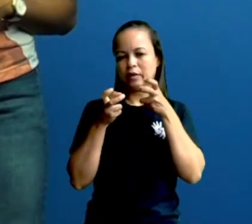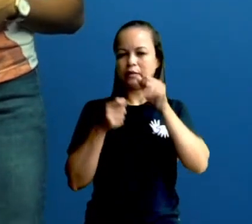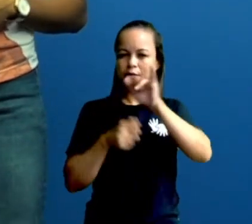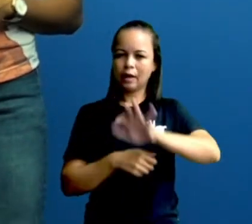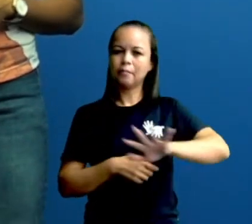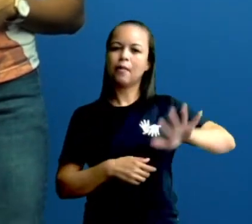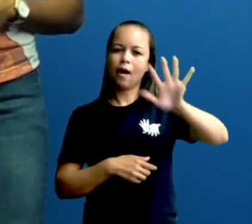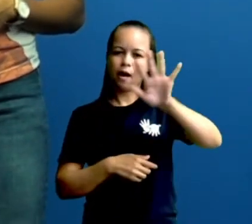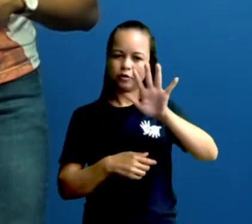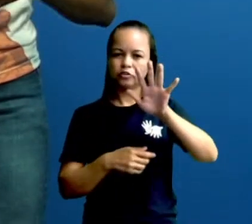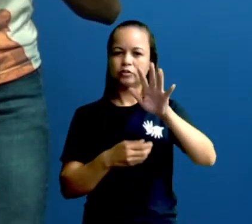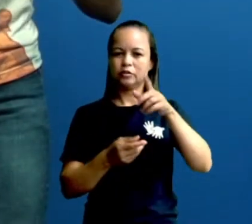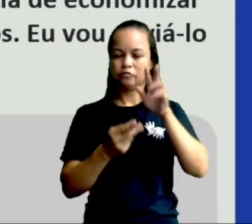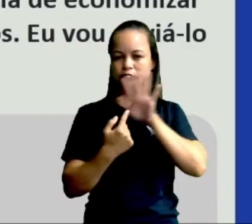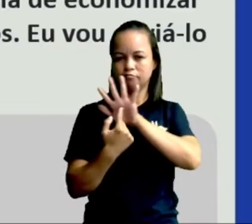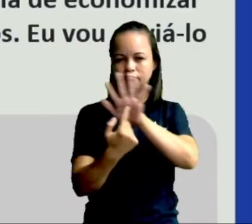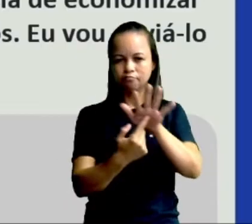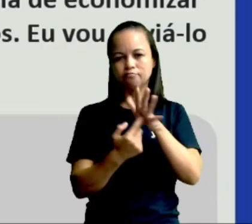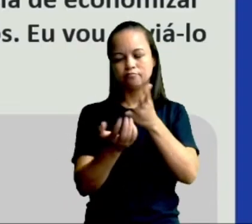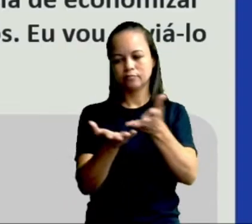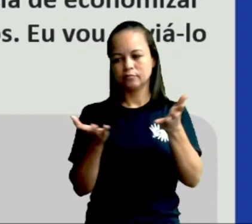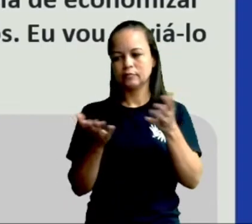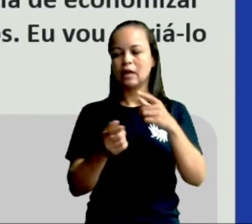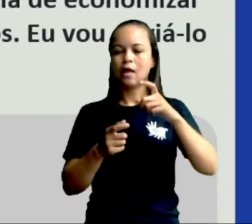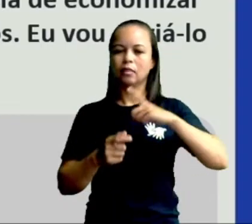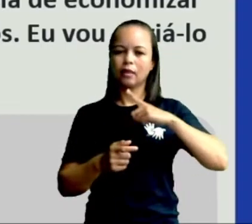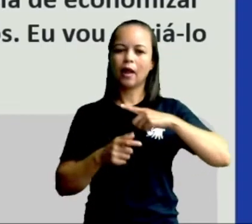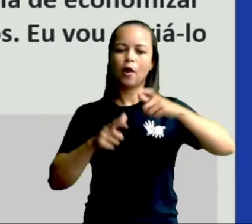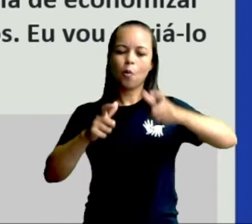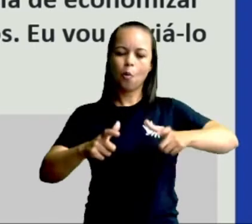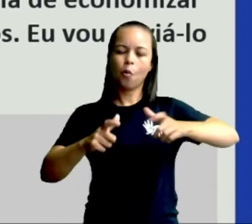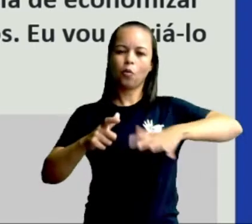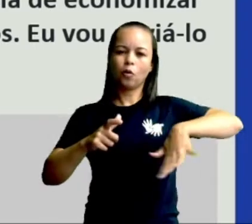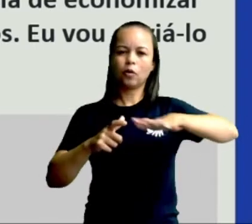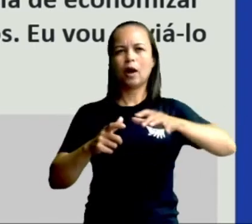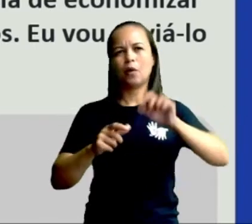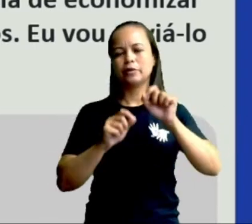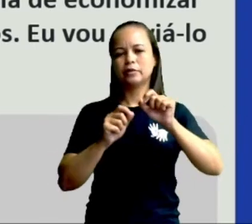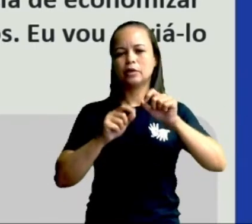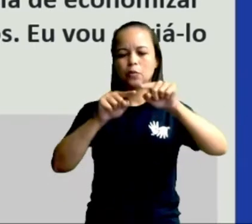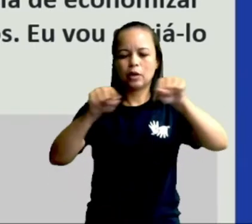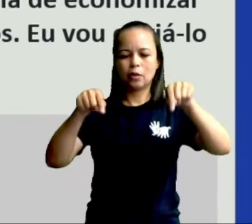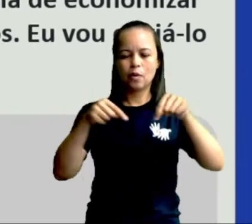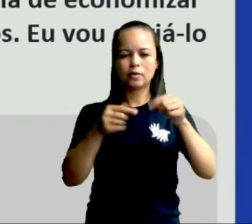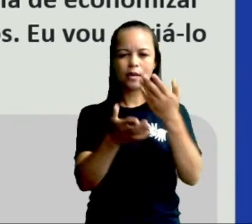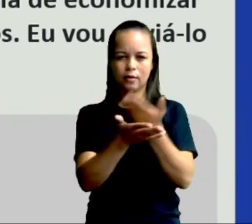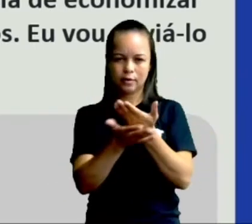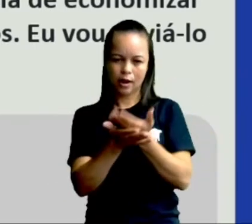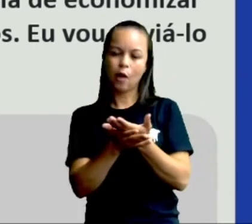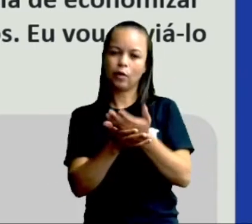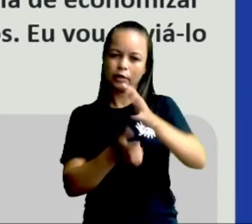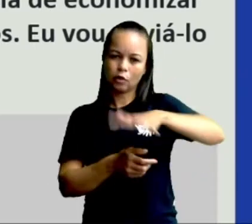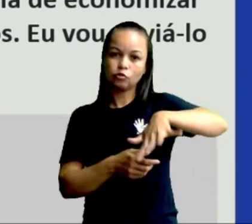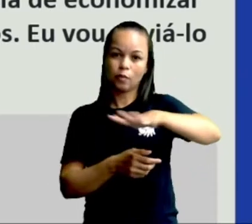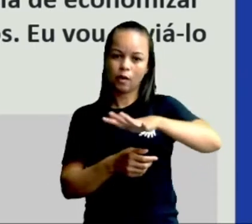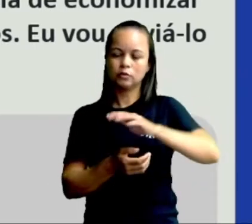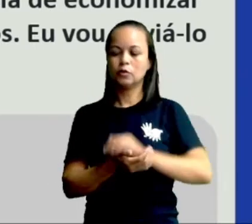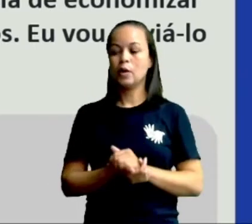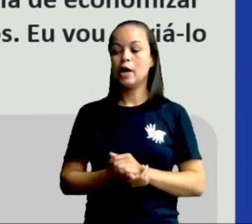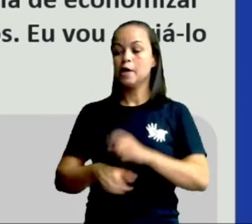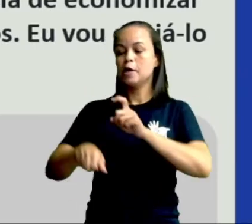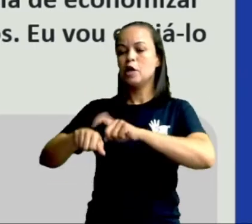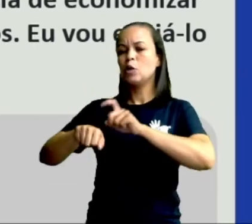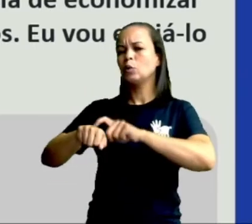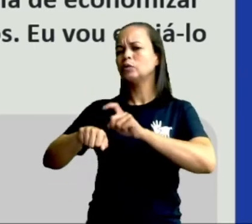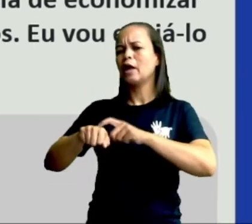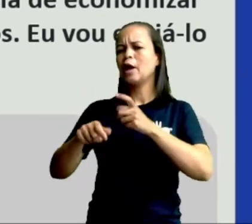imagem que vocês estão vendo. Então, existe aí um ambiente em que seria uma sala de aula, então a gente tem aí um espaço, e o tempo aí está